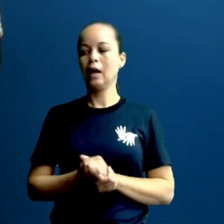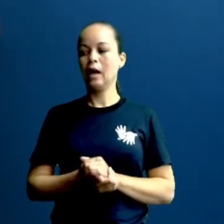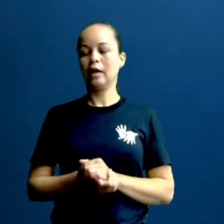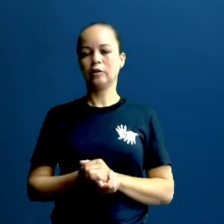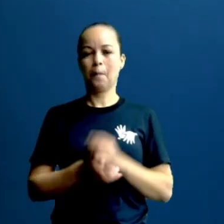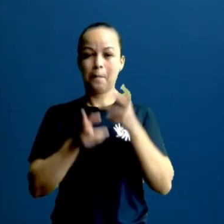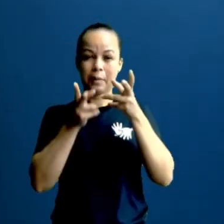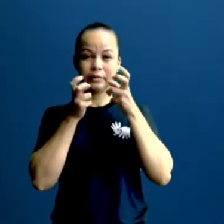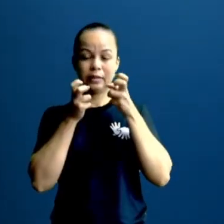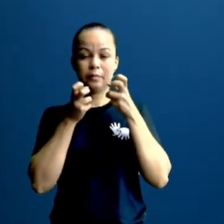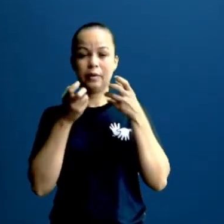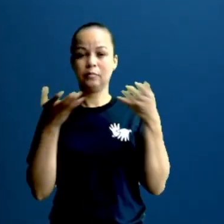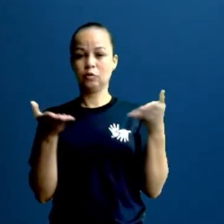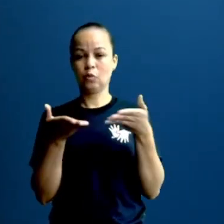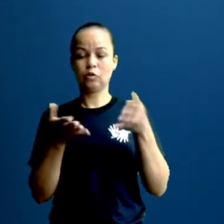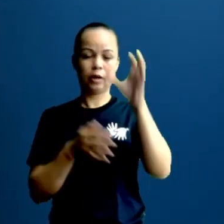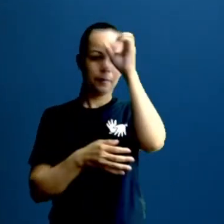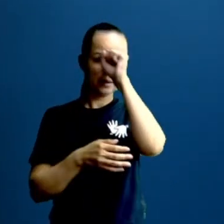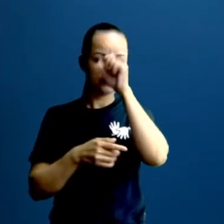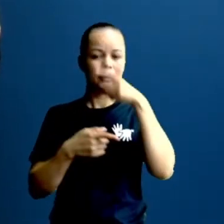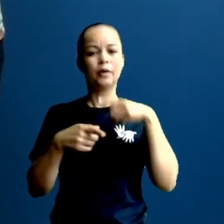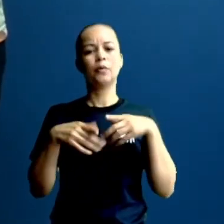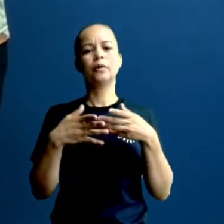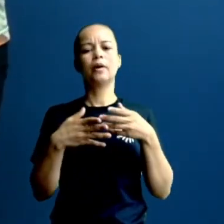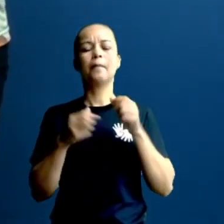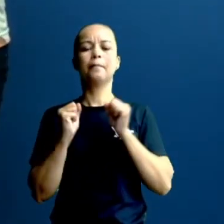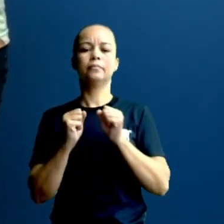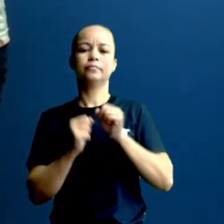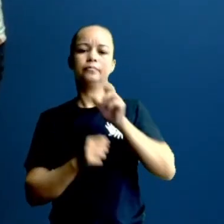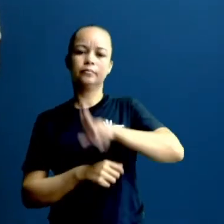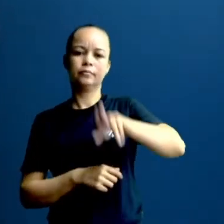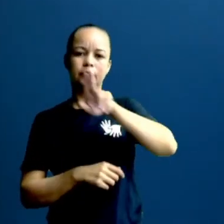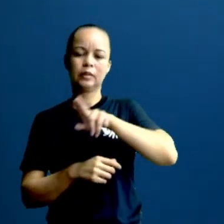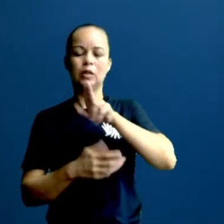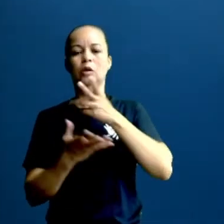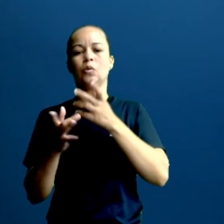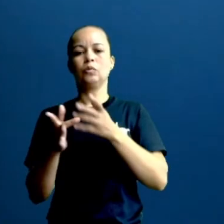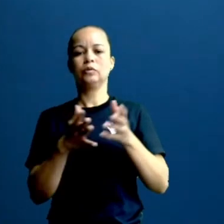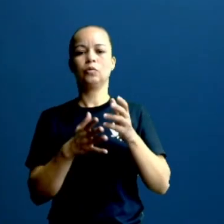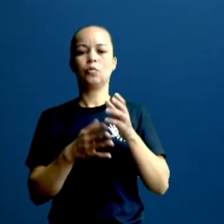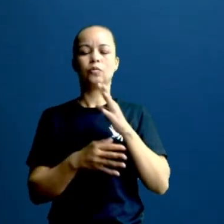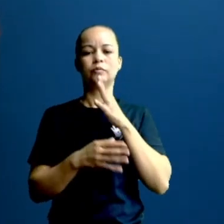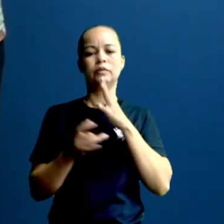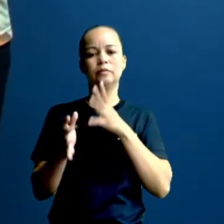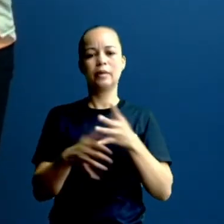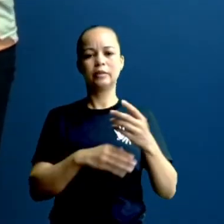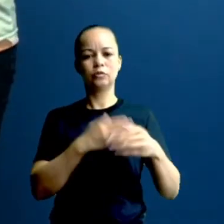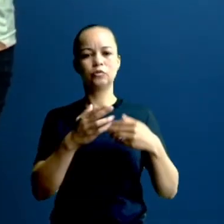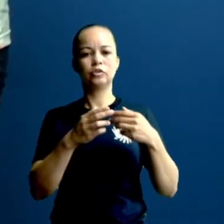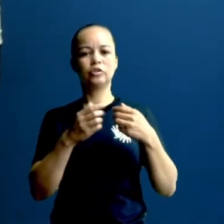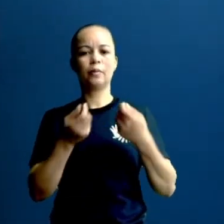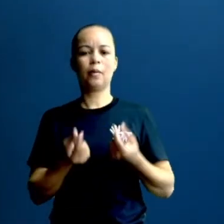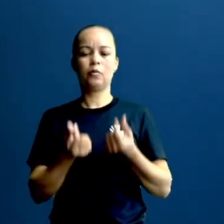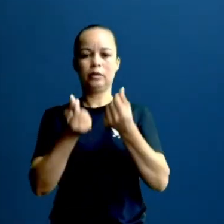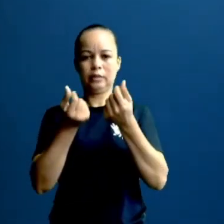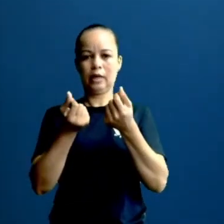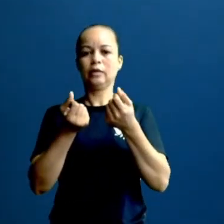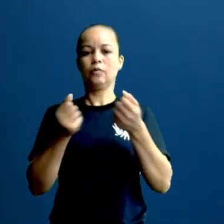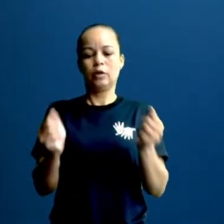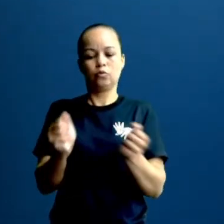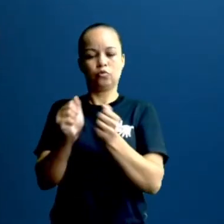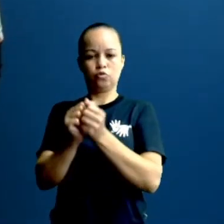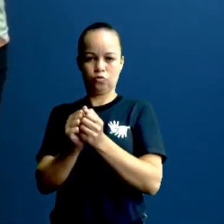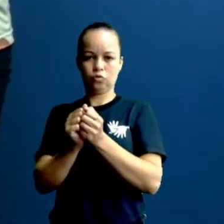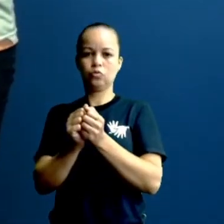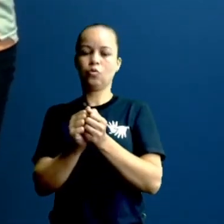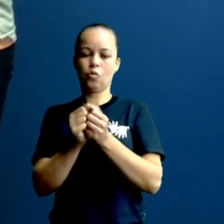gente percebeu hoje a gente aprendeu que podemos utilizar os conhecimentos do sistema monetário em conjunto com as operações básicas. Então, eu